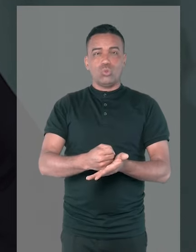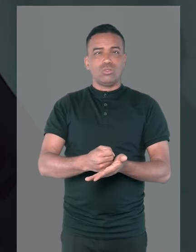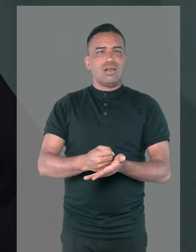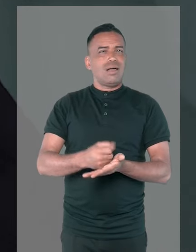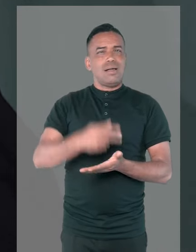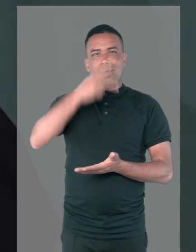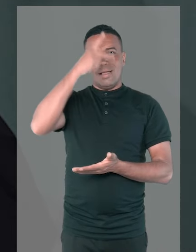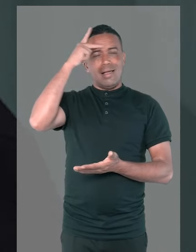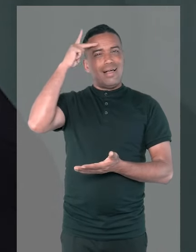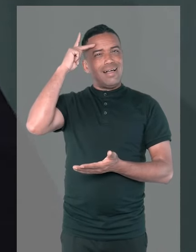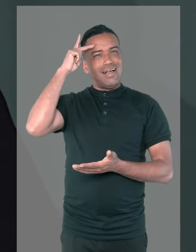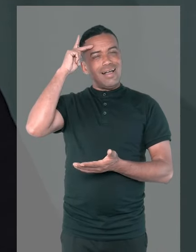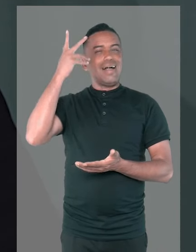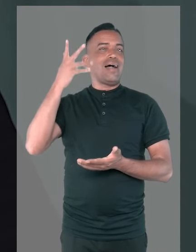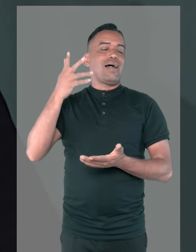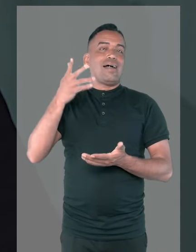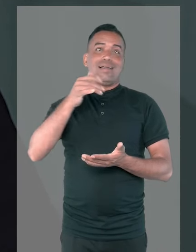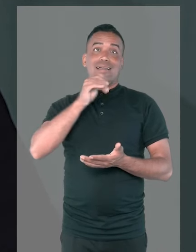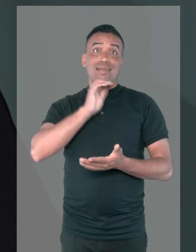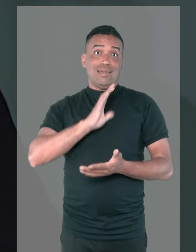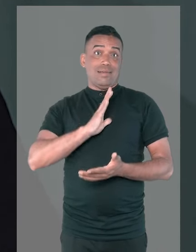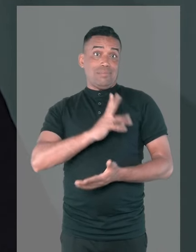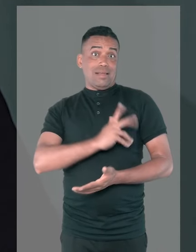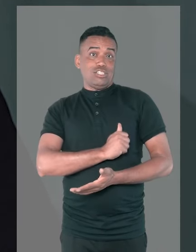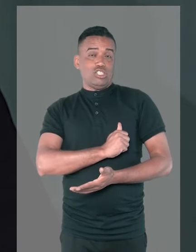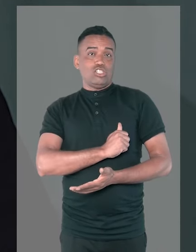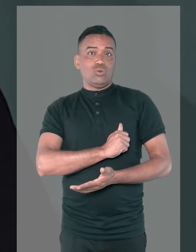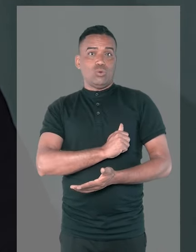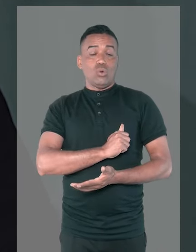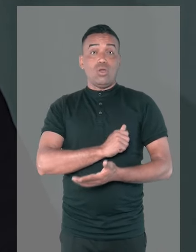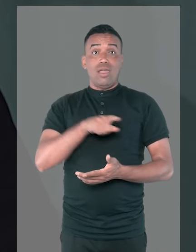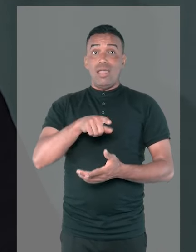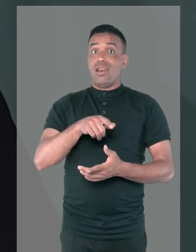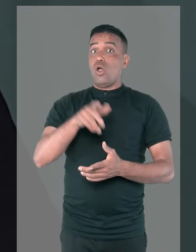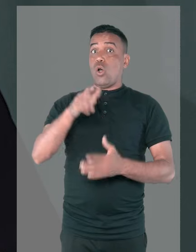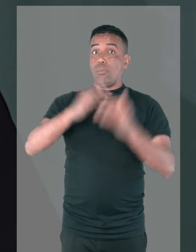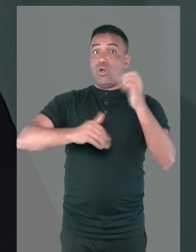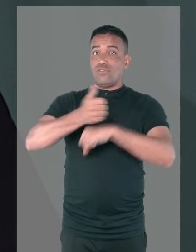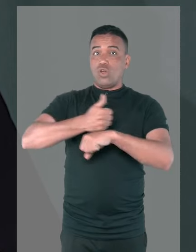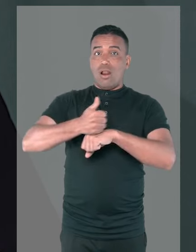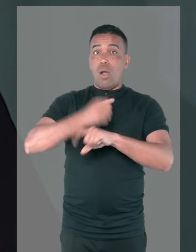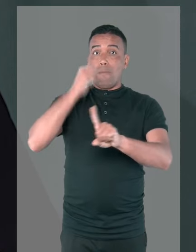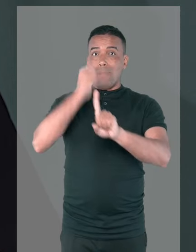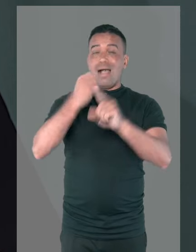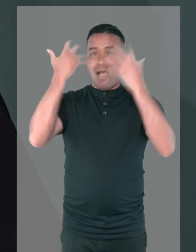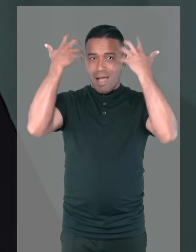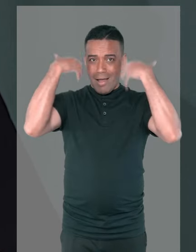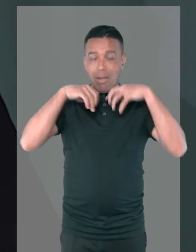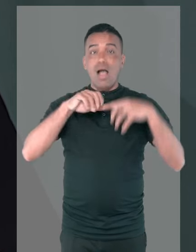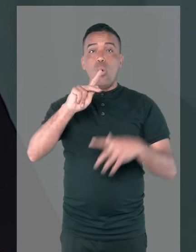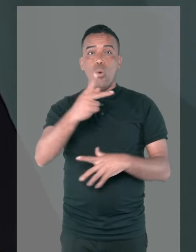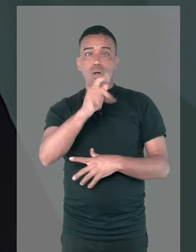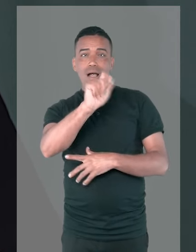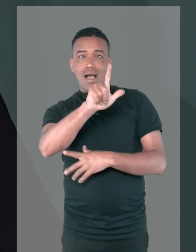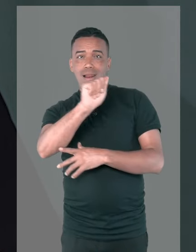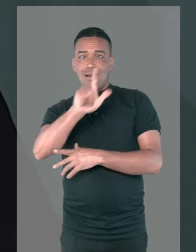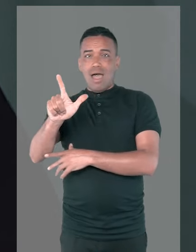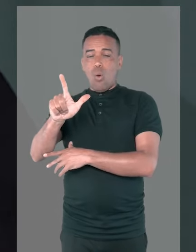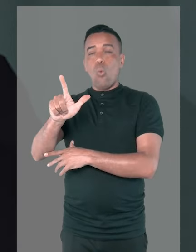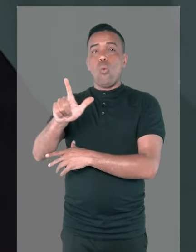palestino, que é um abatedor halal, o Ahmed, que é muito importante para a narrativa, o papel do